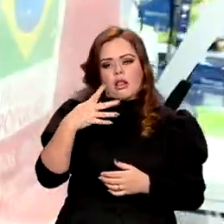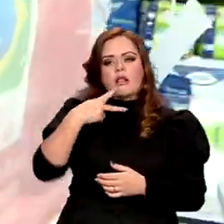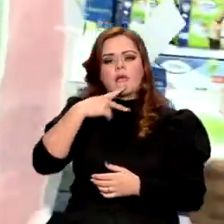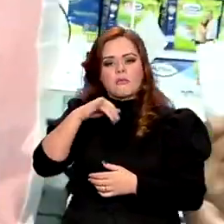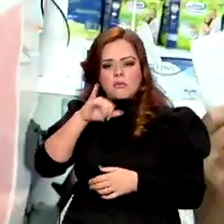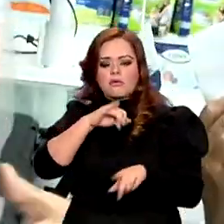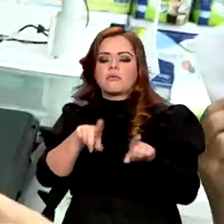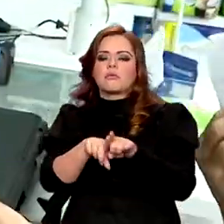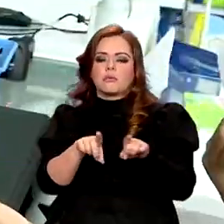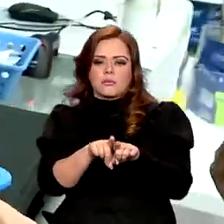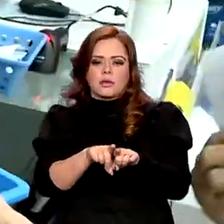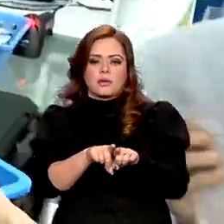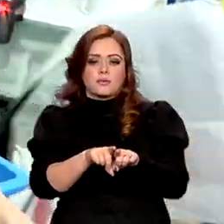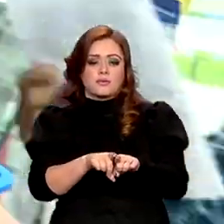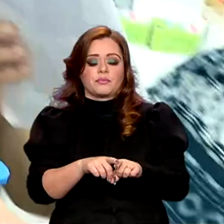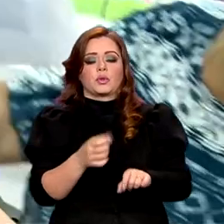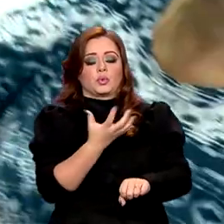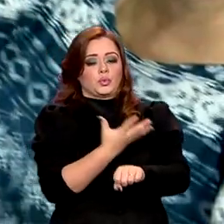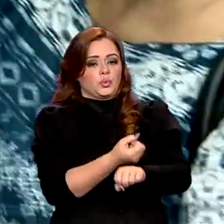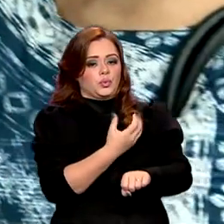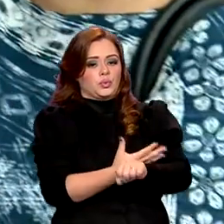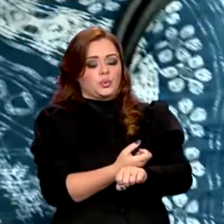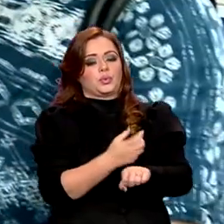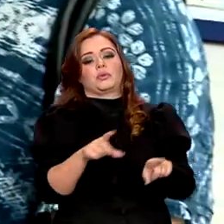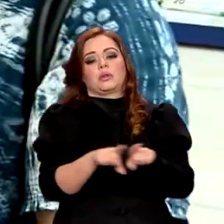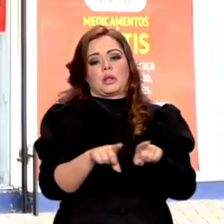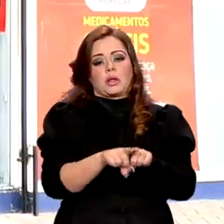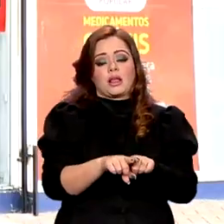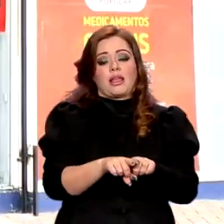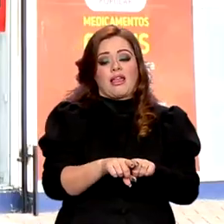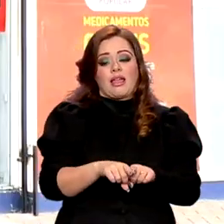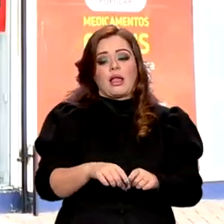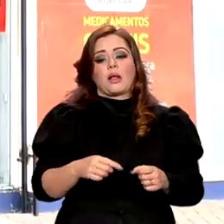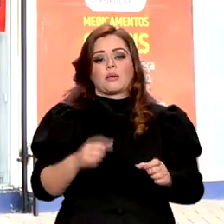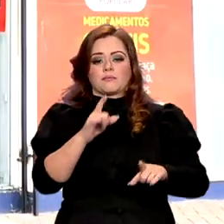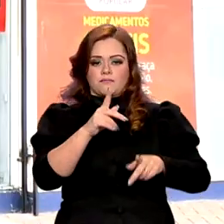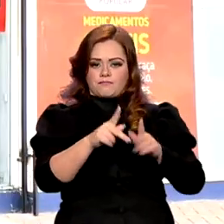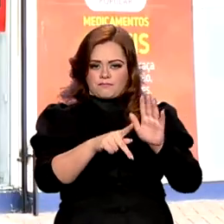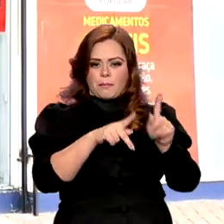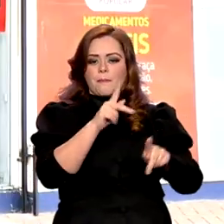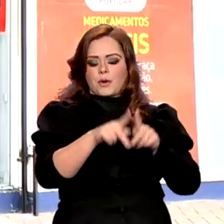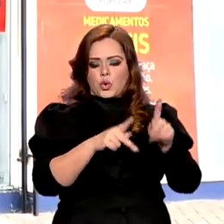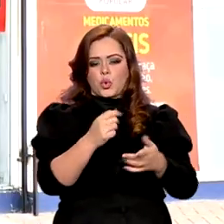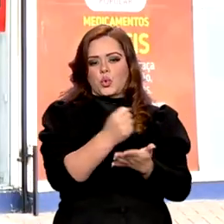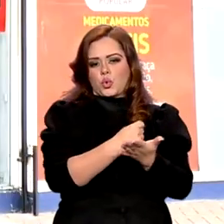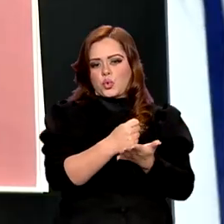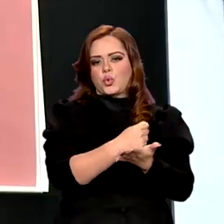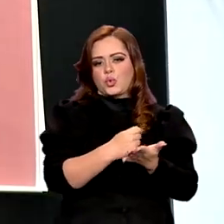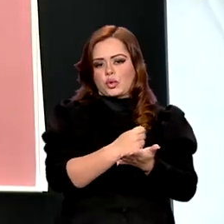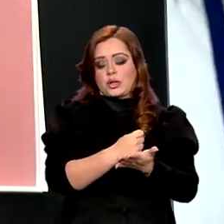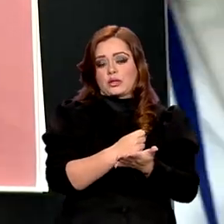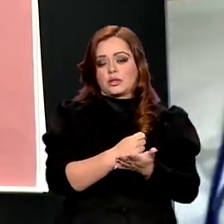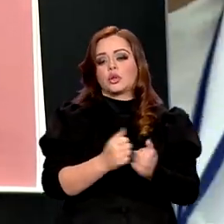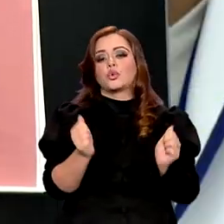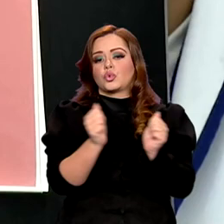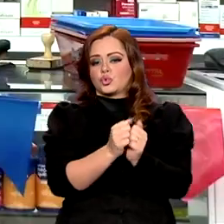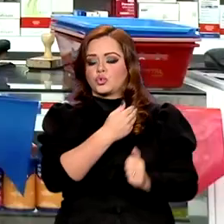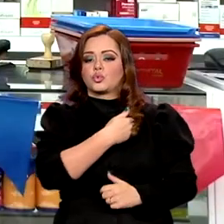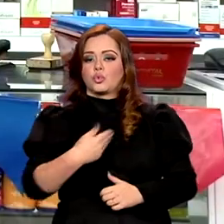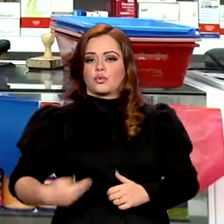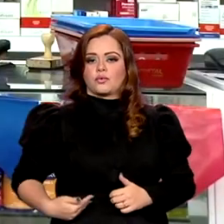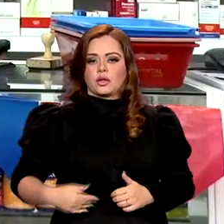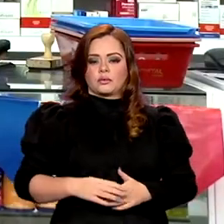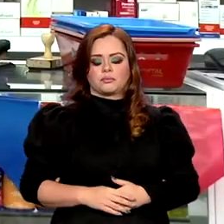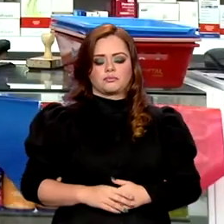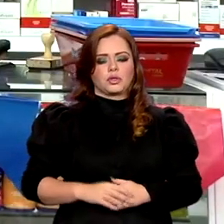remédios para diabetes e pressão alta. O estabelecimento é conveniado ao programa Farmácia Popular, do governo federal.